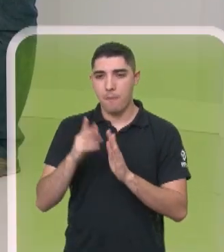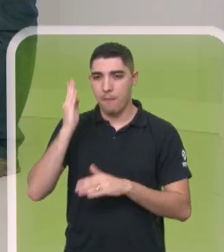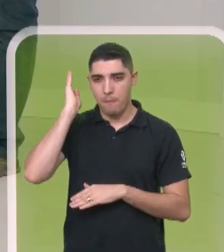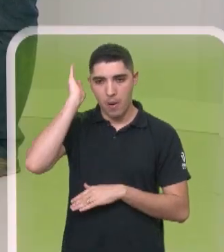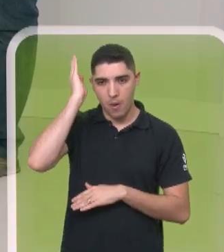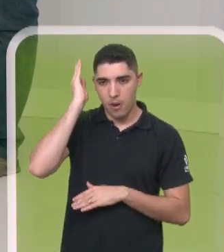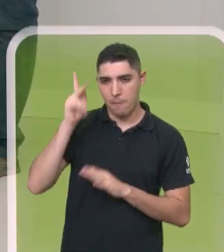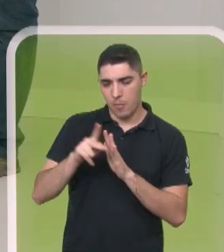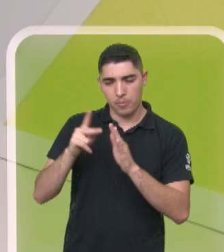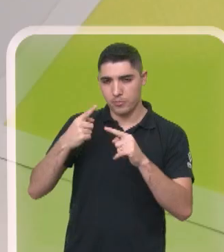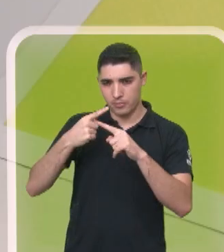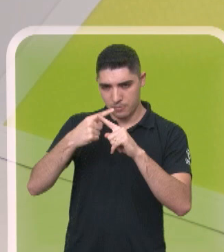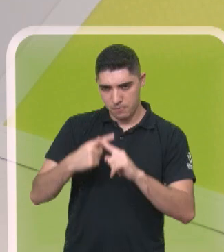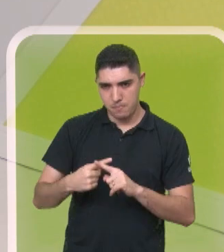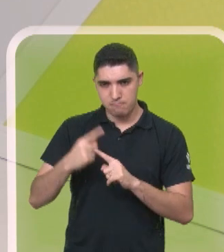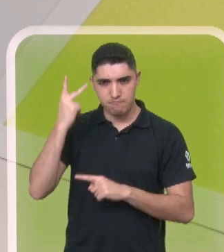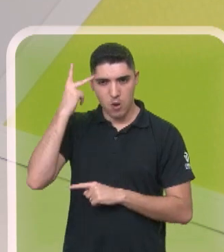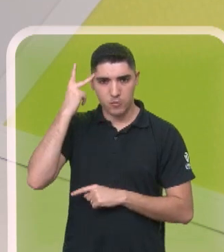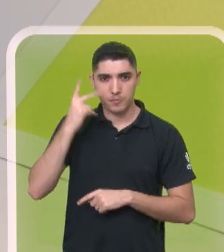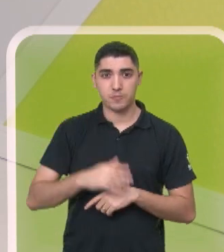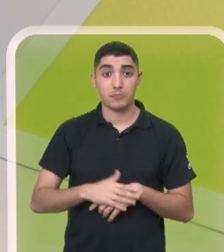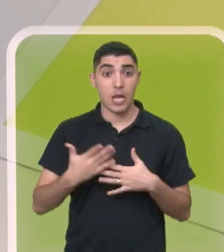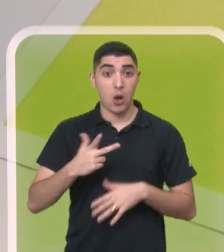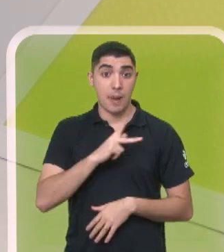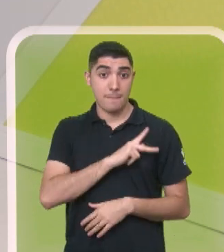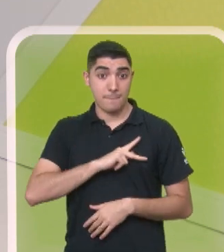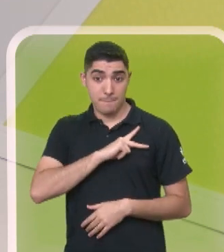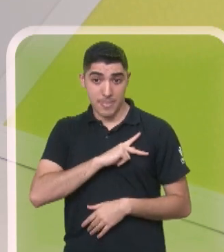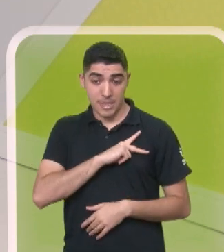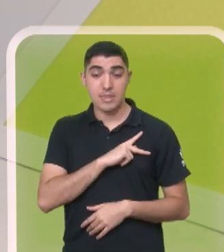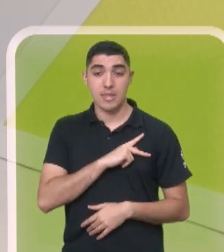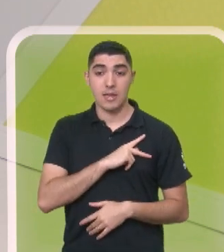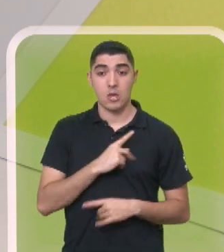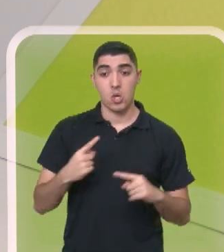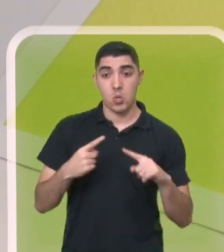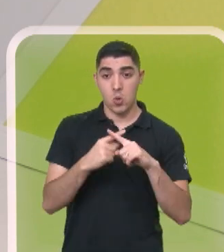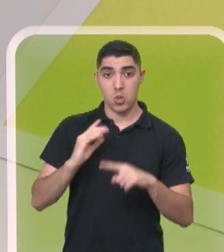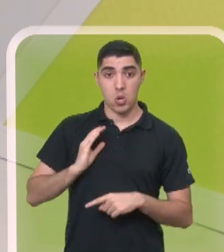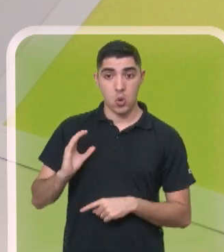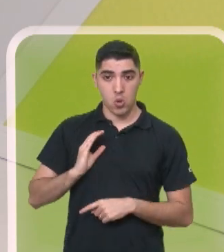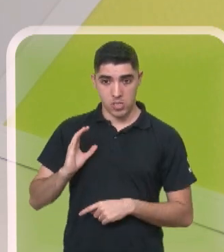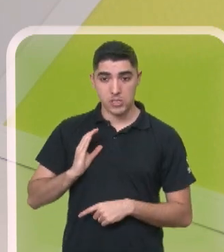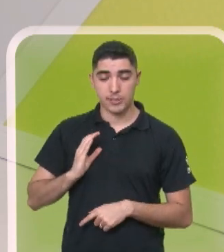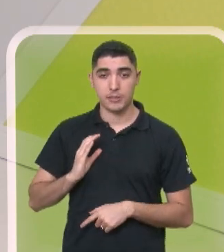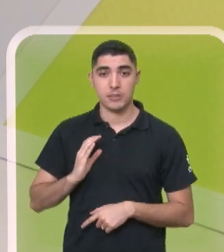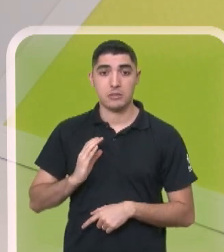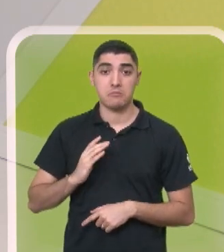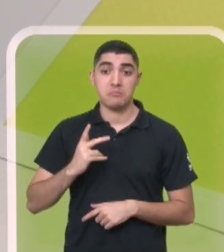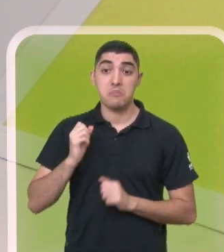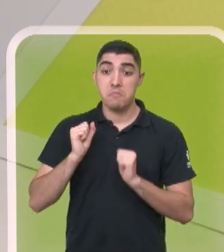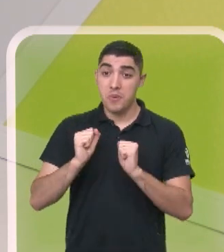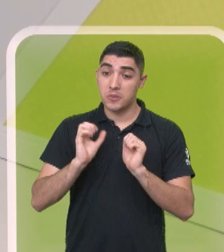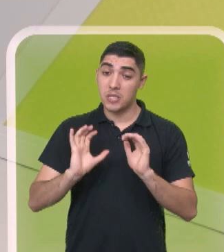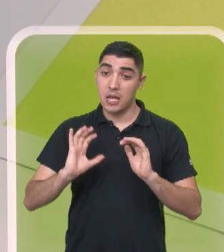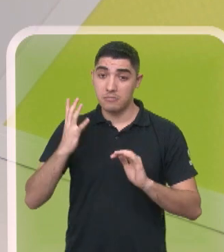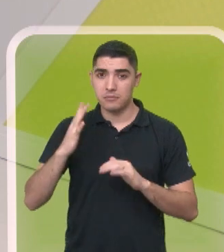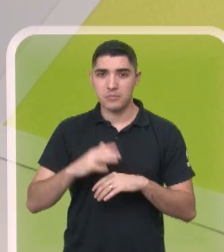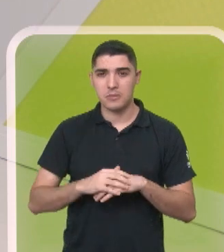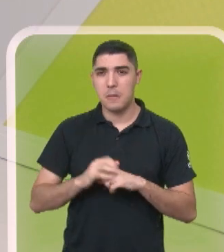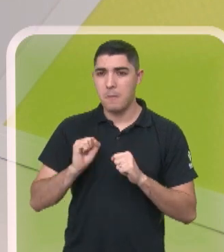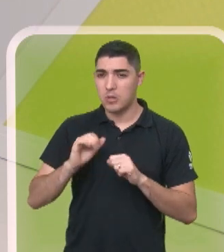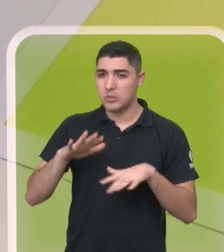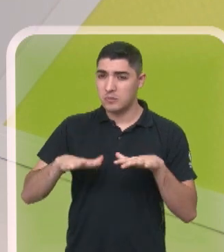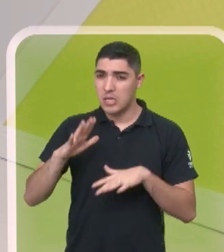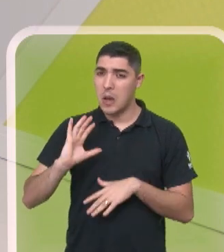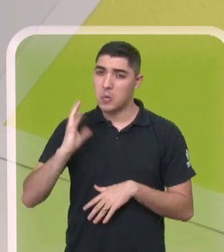Corinthians, provavelmente, apesar que o Corinthians está focado no Campeonato Brasileiro, pode ser que surja alguma novidade, mas a tendência Zebra? É uma vitória não, do